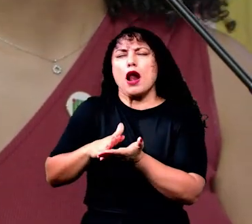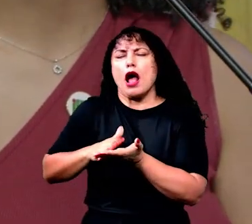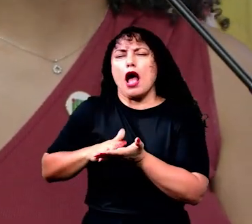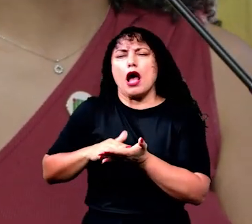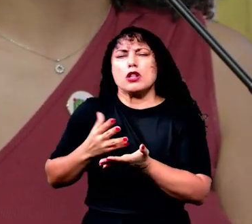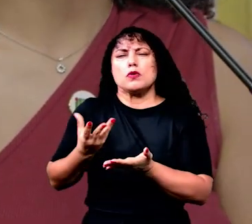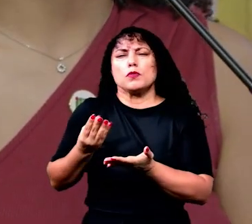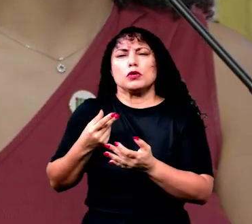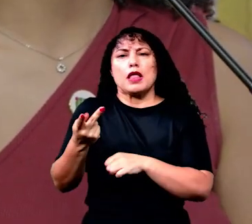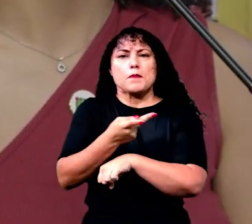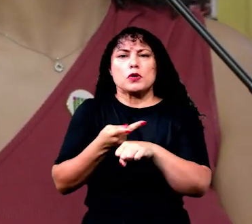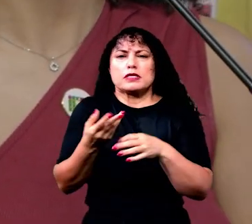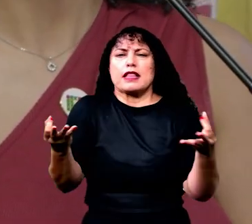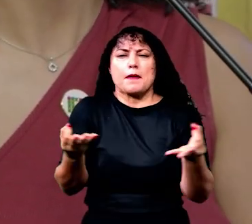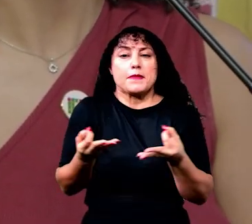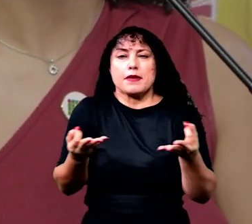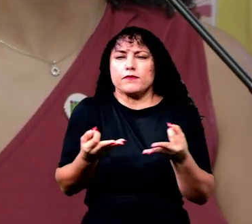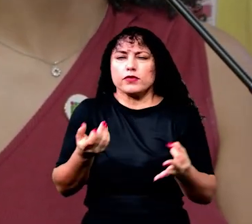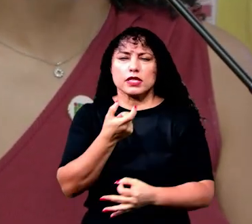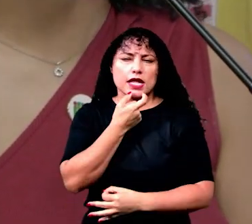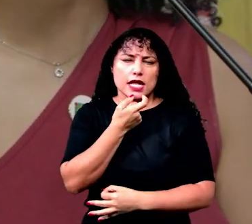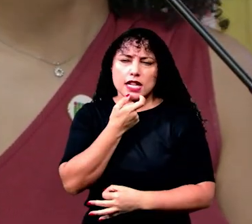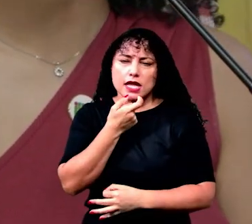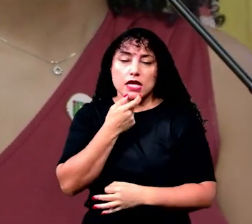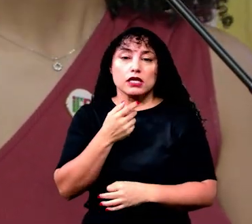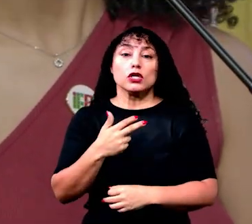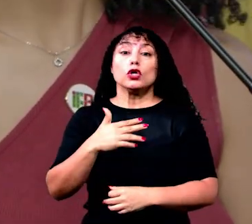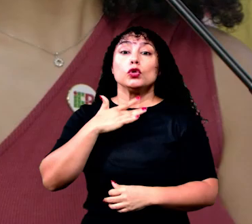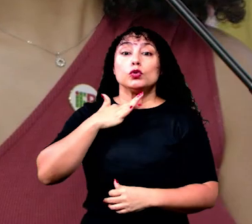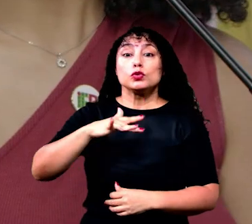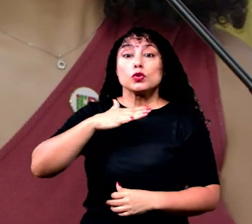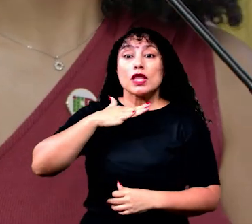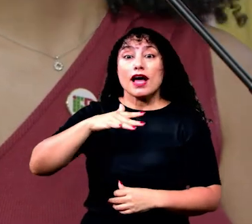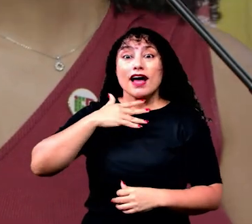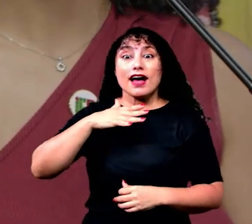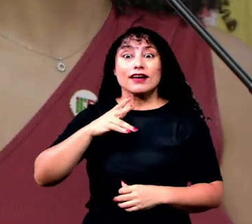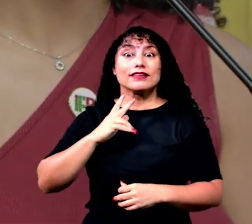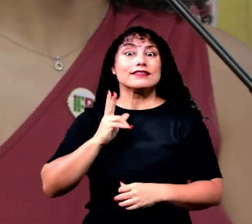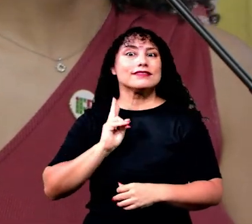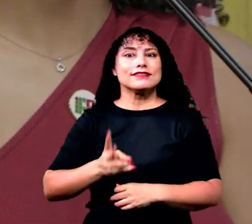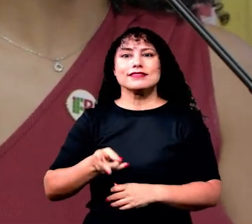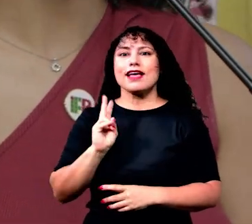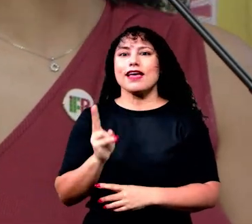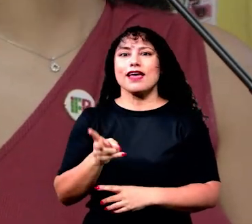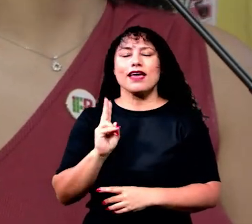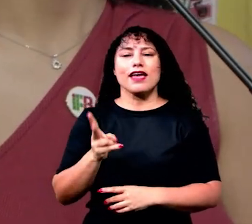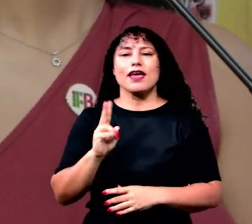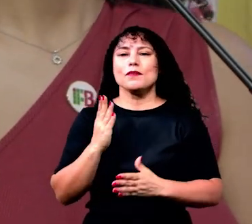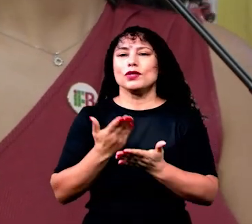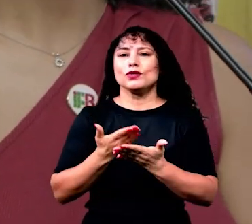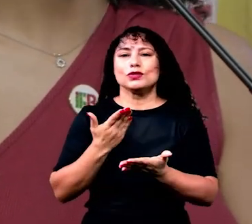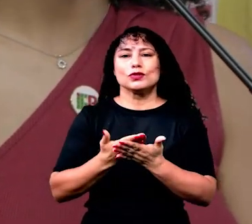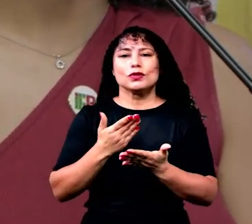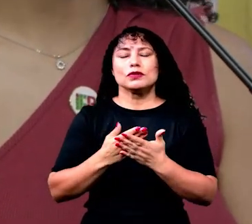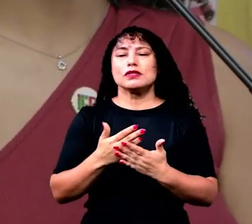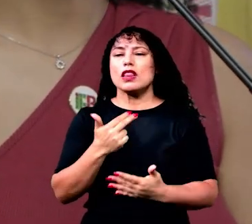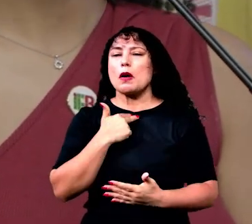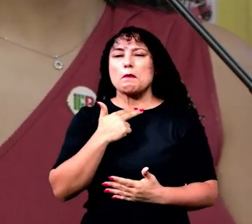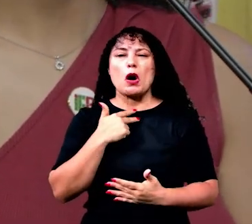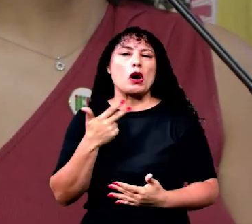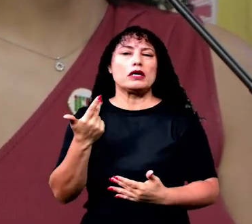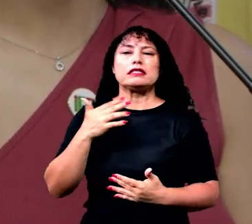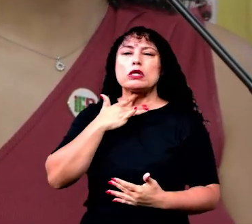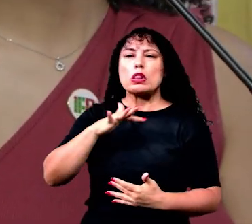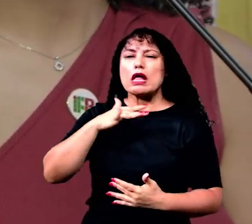cobrando tanto nessa busca da perfeição do inglês. O sotaque que tá sempre no estudo, de que